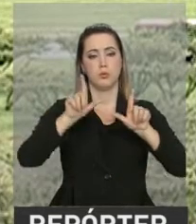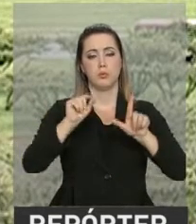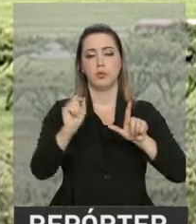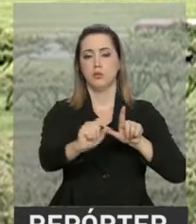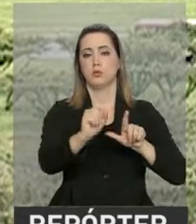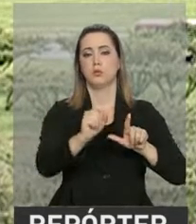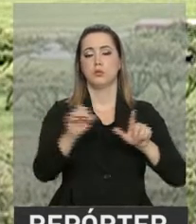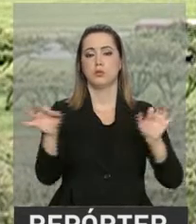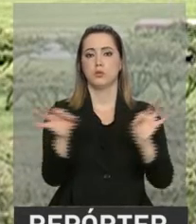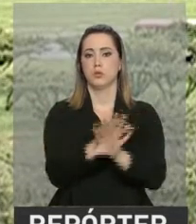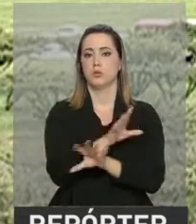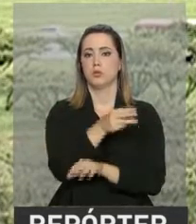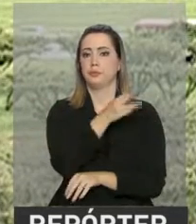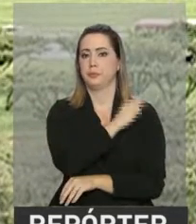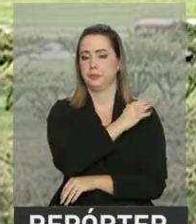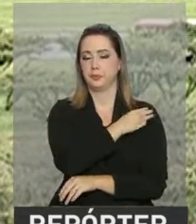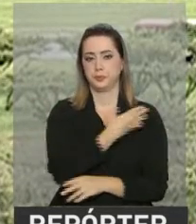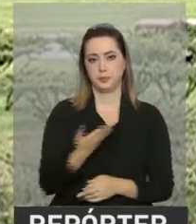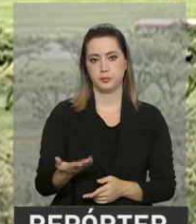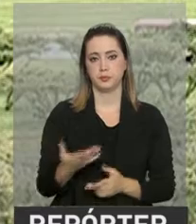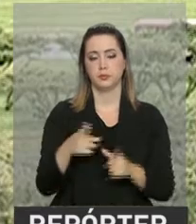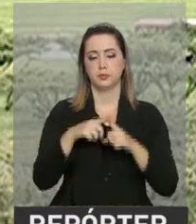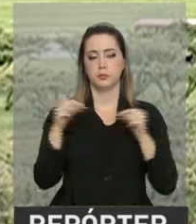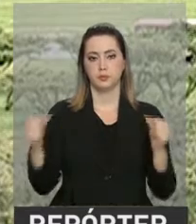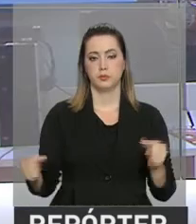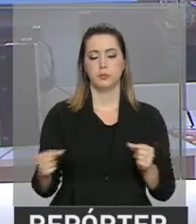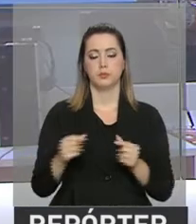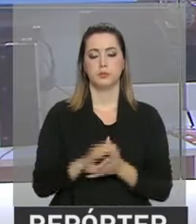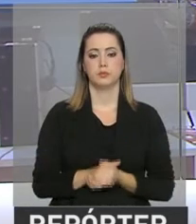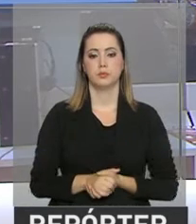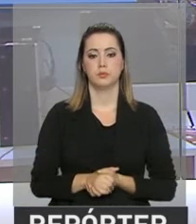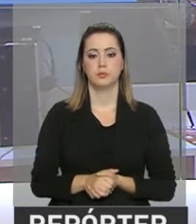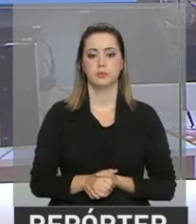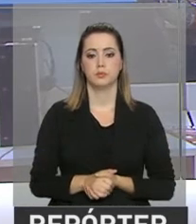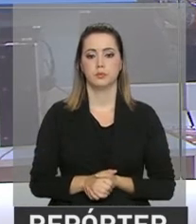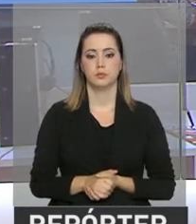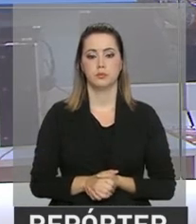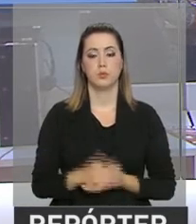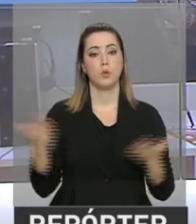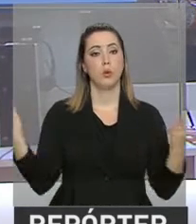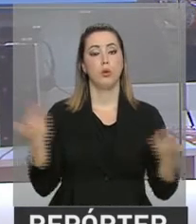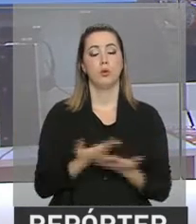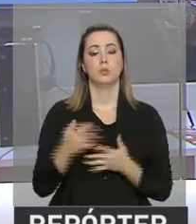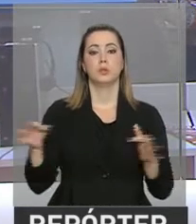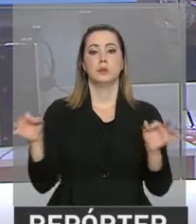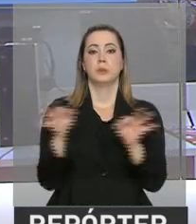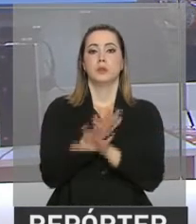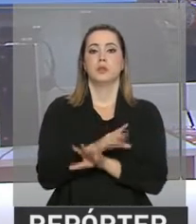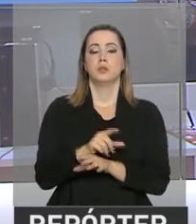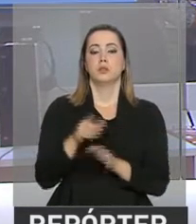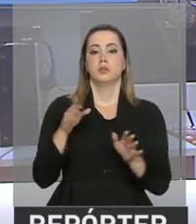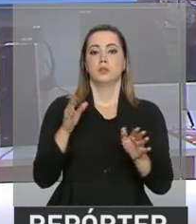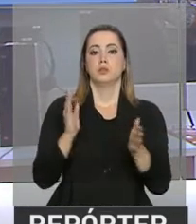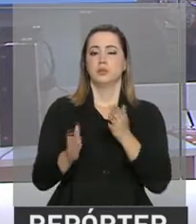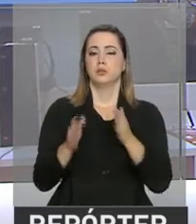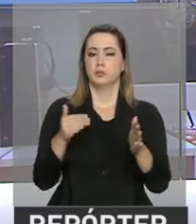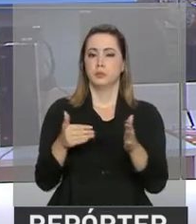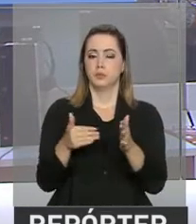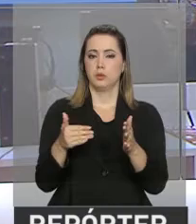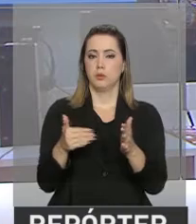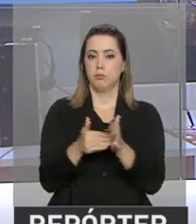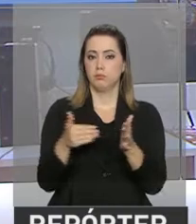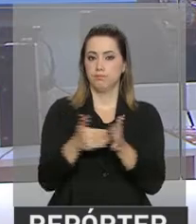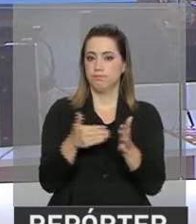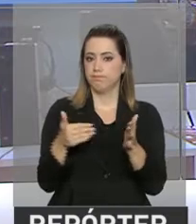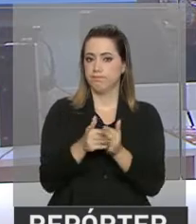médio. De Brasília, João Pedro Neto. Termina hoje o prazo para empregadores pagarem o E-Social